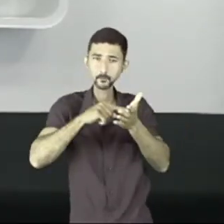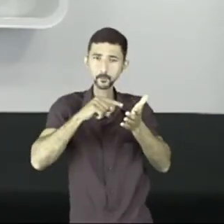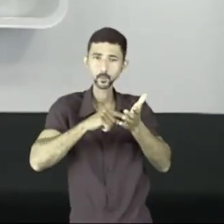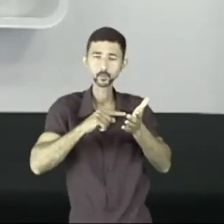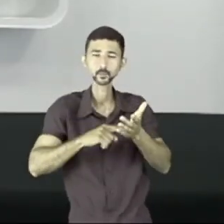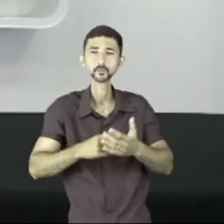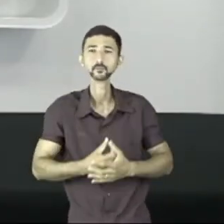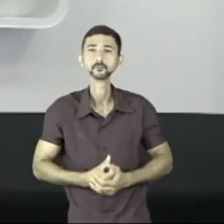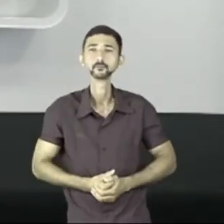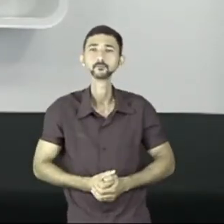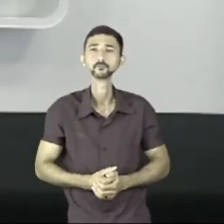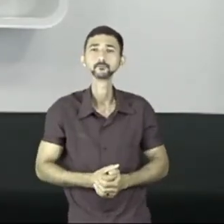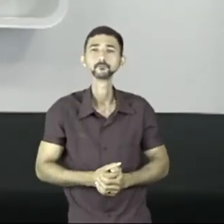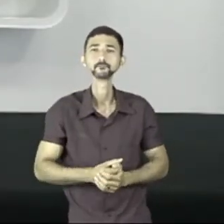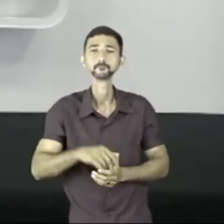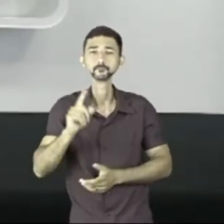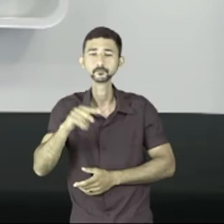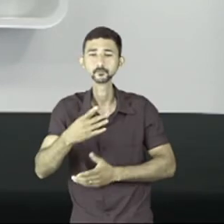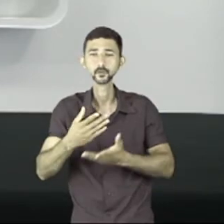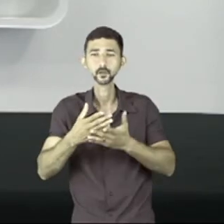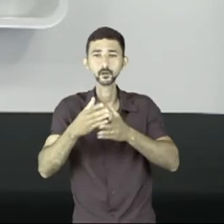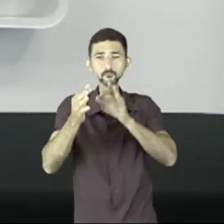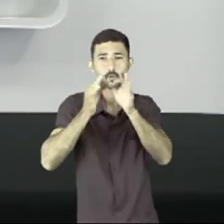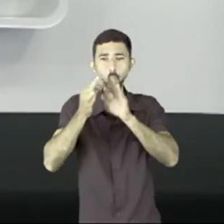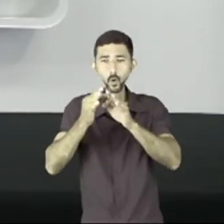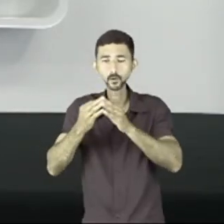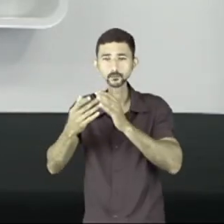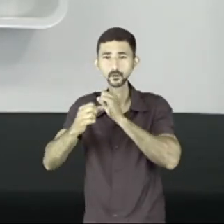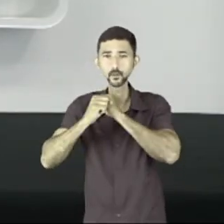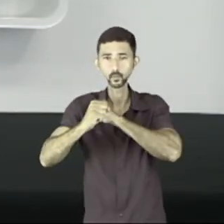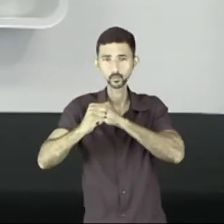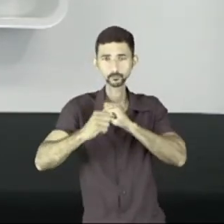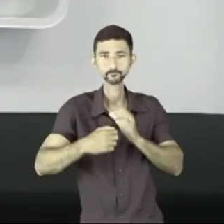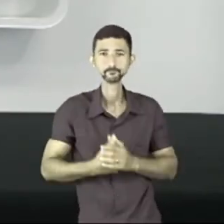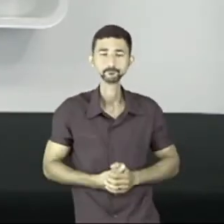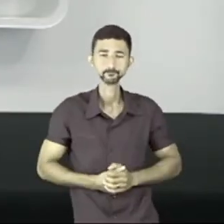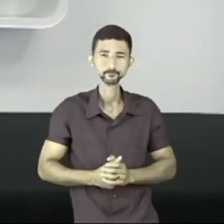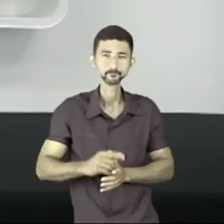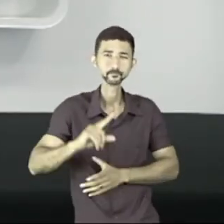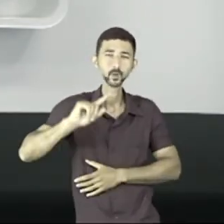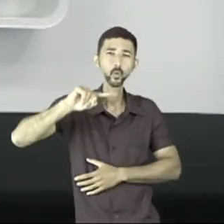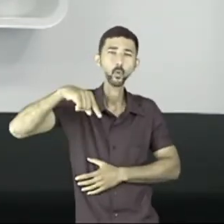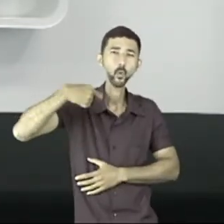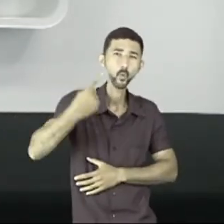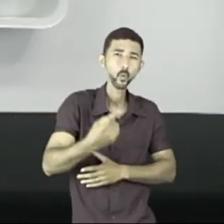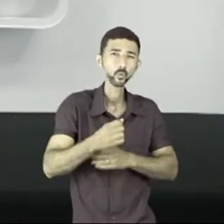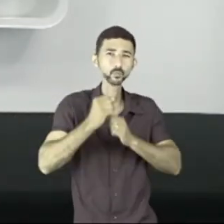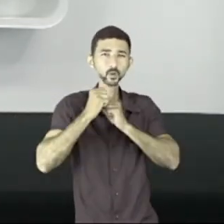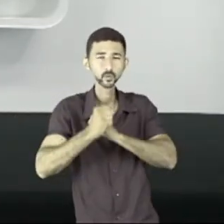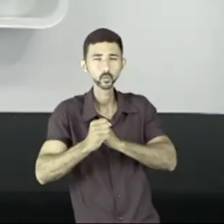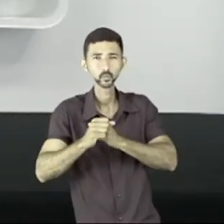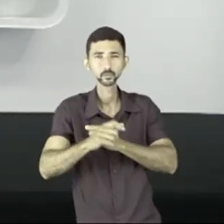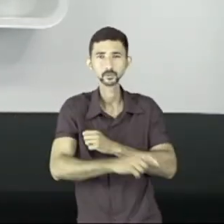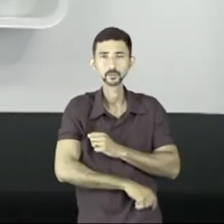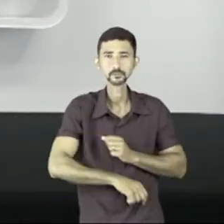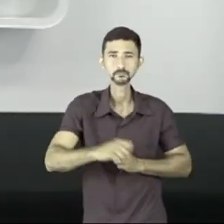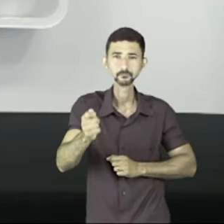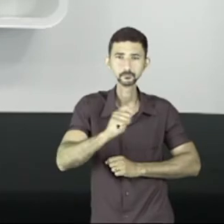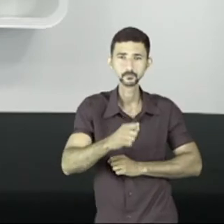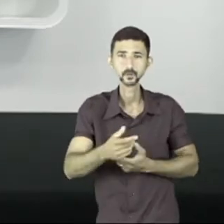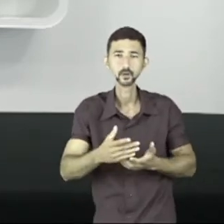pontuação, tá? Que é o que vai reger essa luta, tá? As outras lutas de espada, logicamente, vão